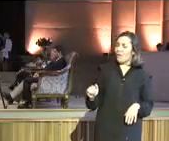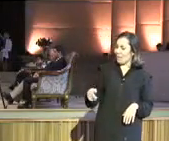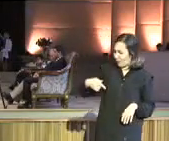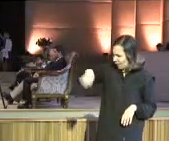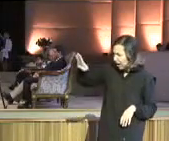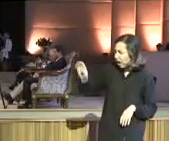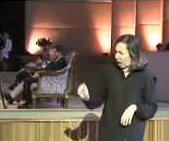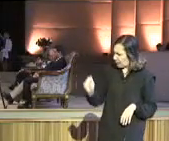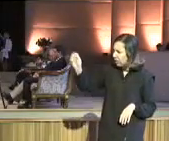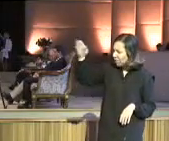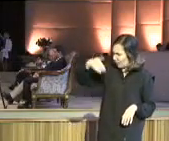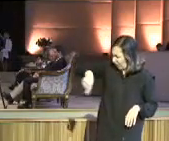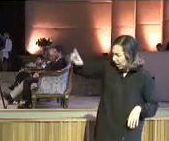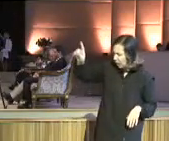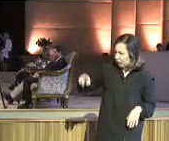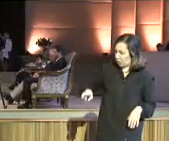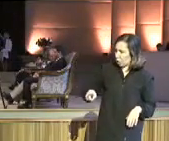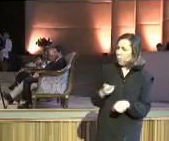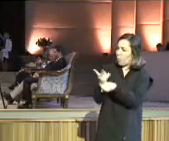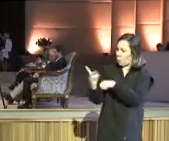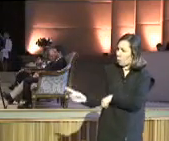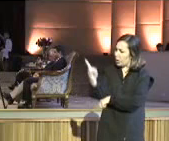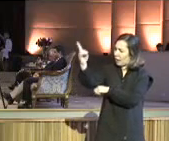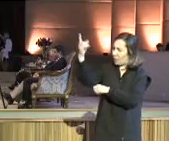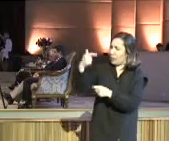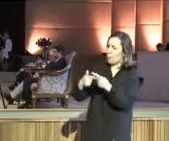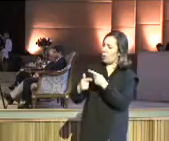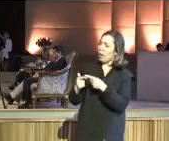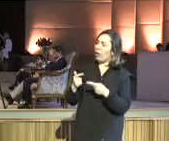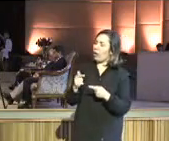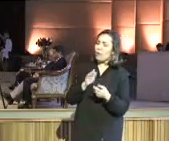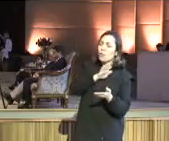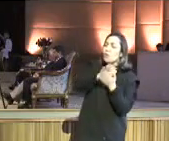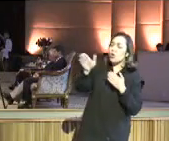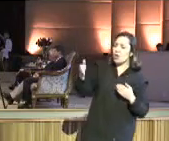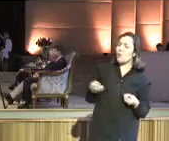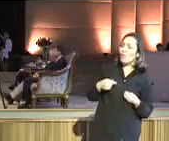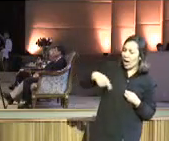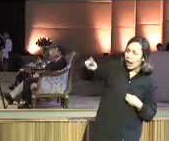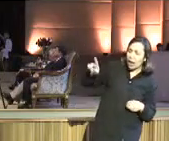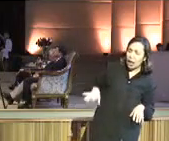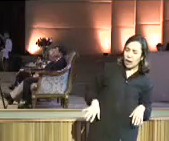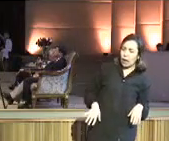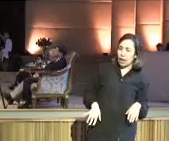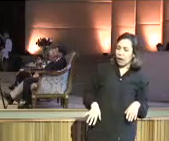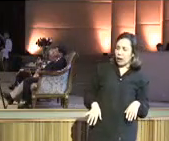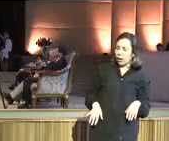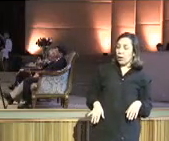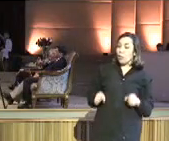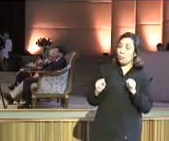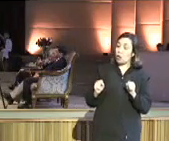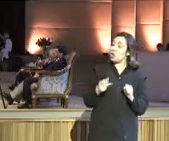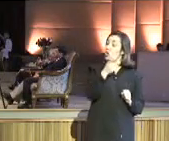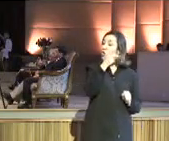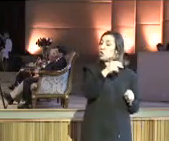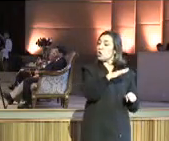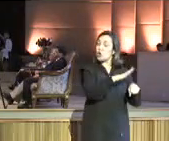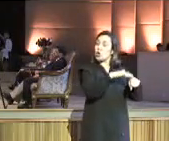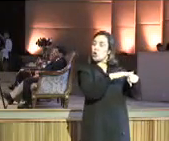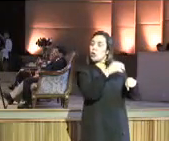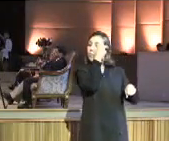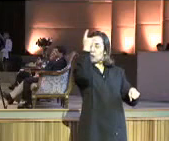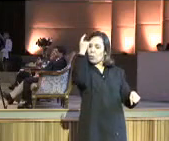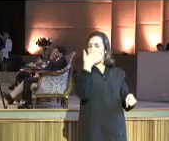uma revolução sanguinária. Me permita ir com os 12 mil homens agora, porque ele está abatido, ele não